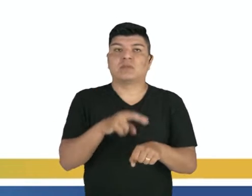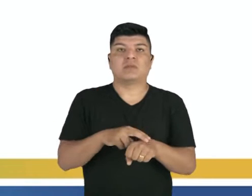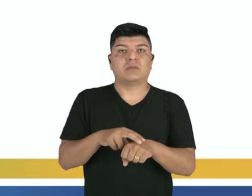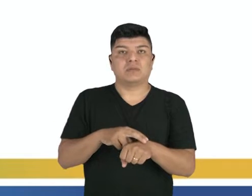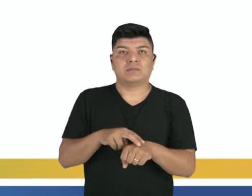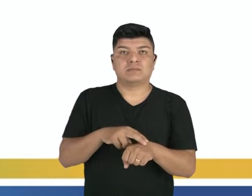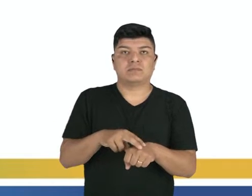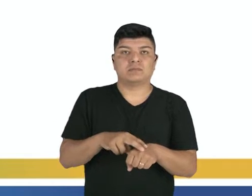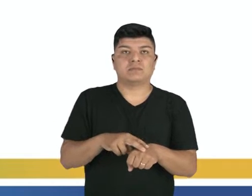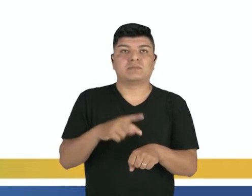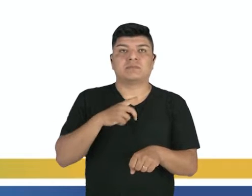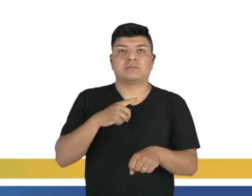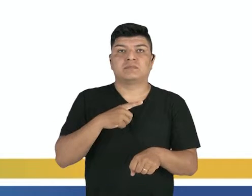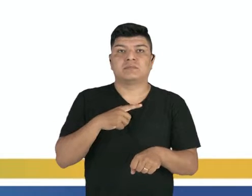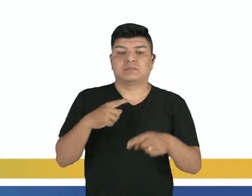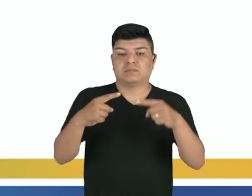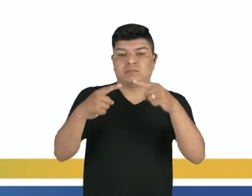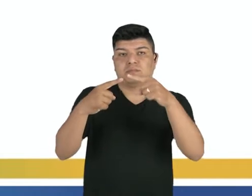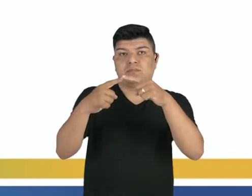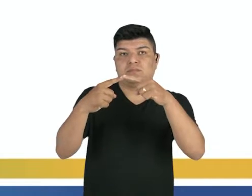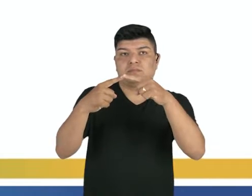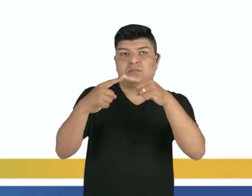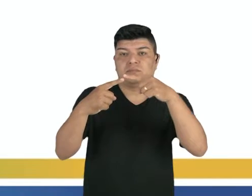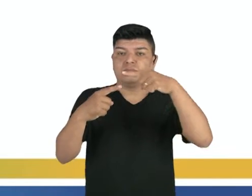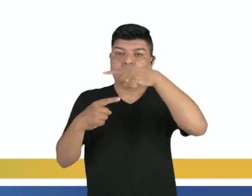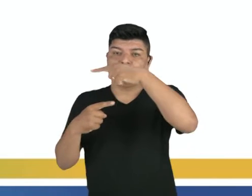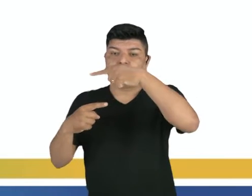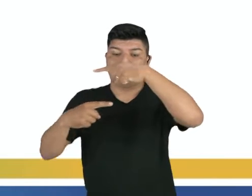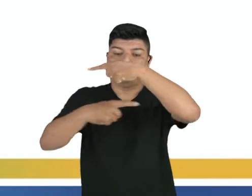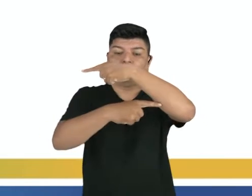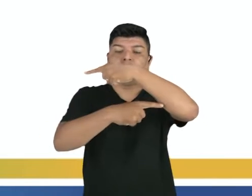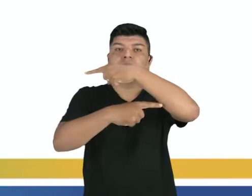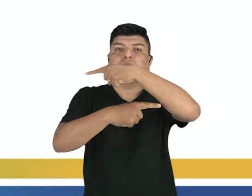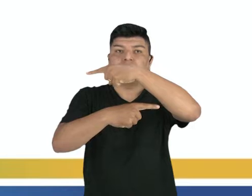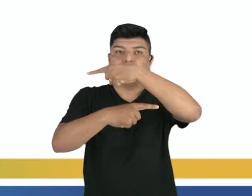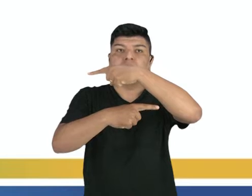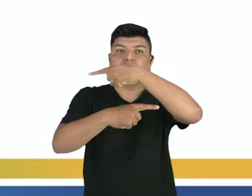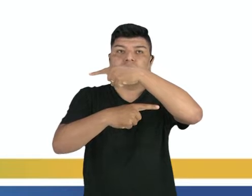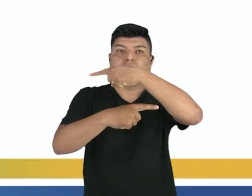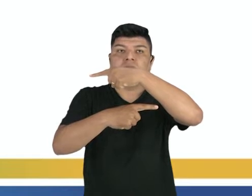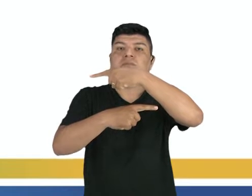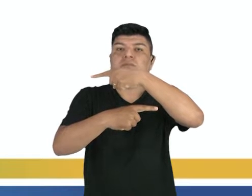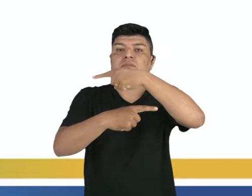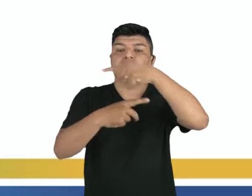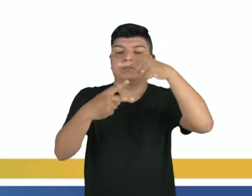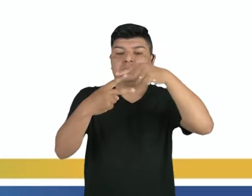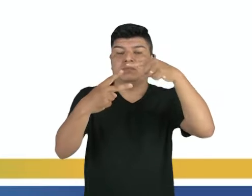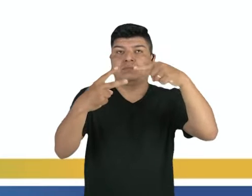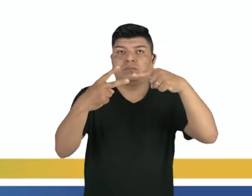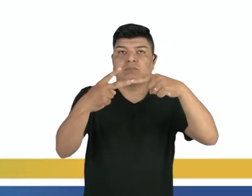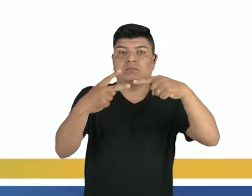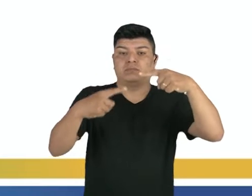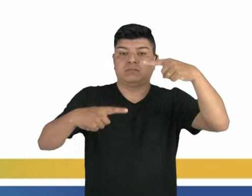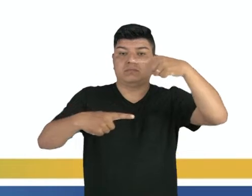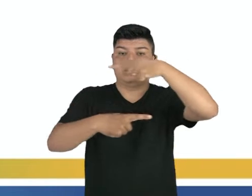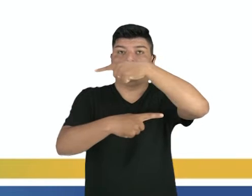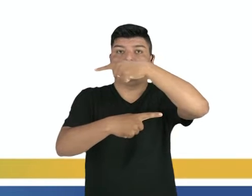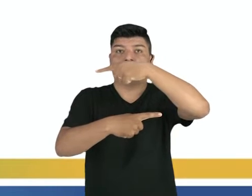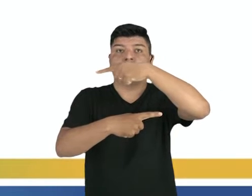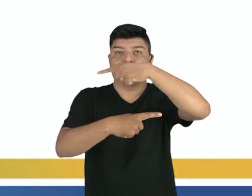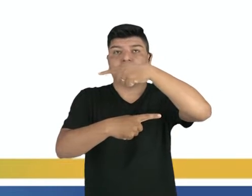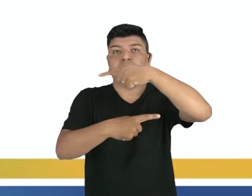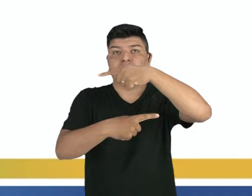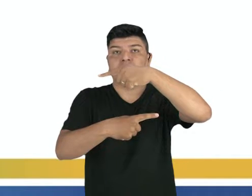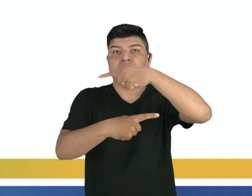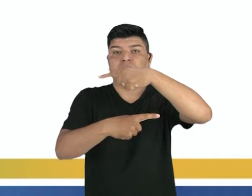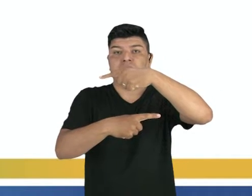temos 2 setas que indicam para 2 termos, 2 expressões, e essas setas elas apontam